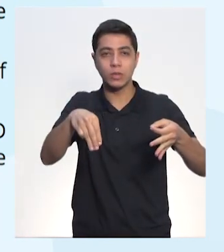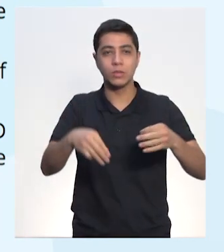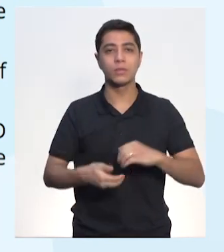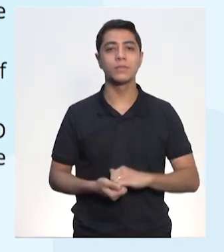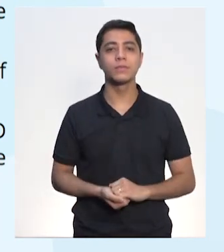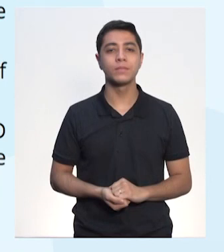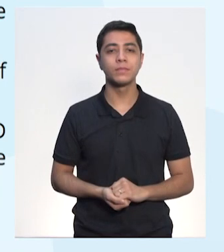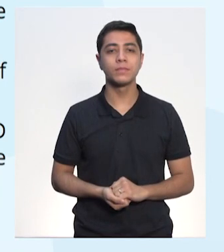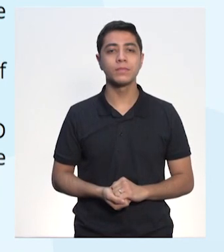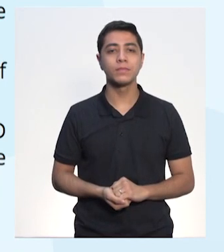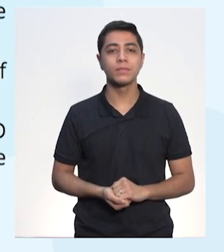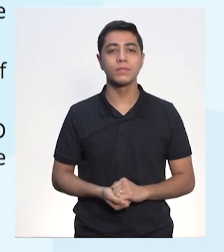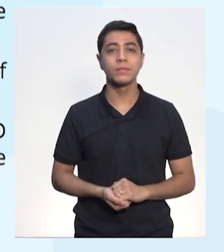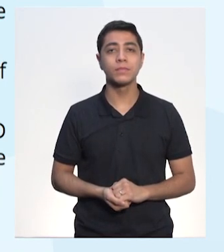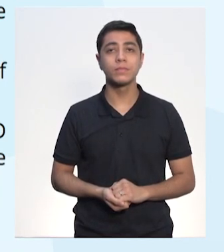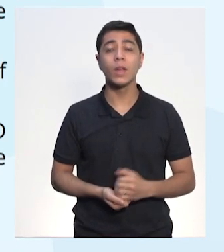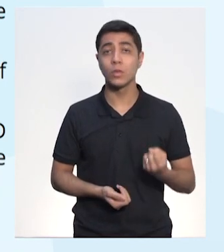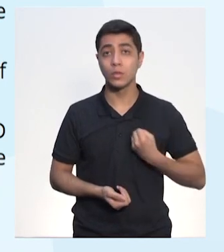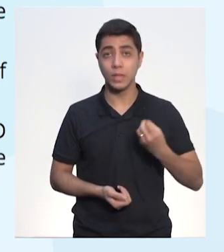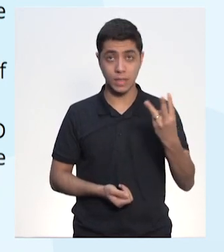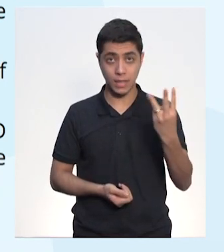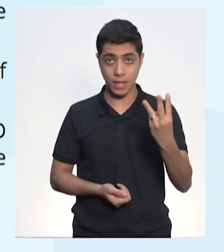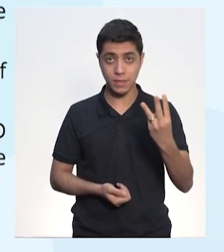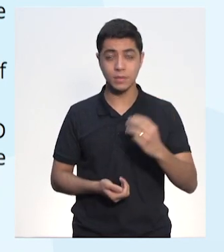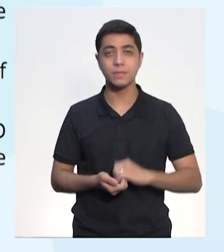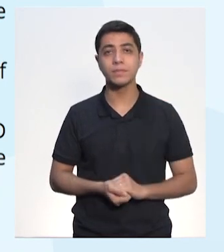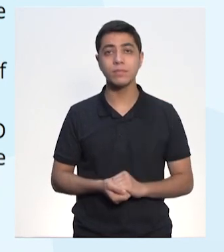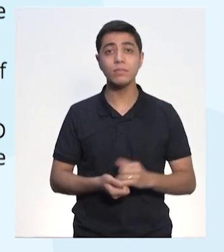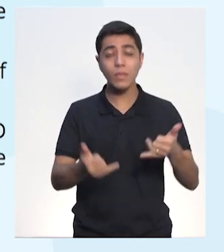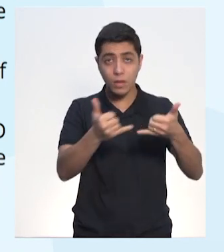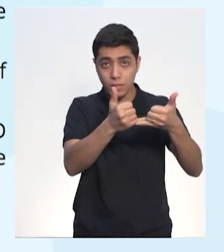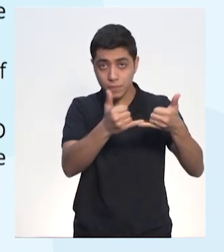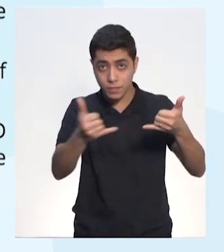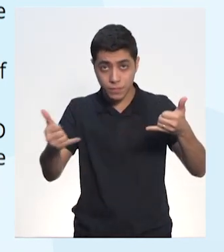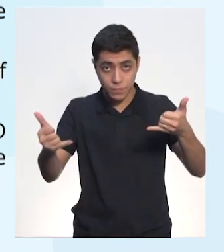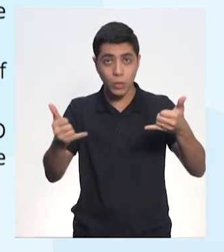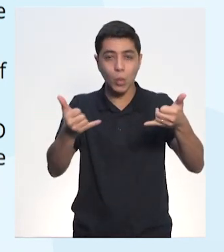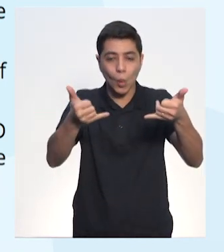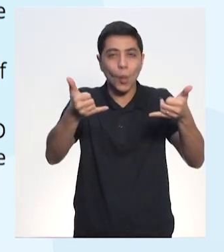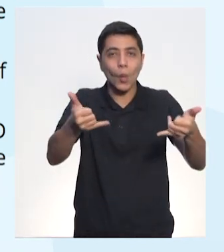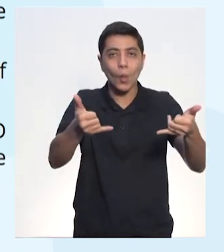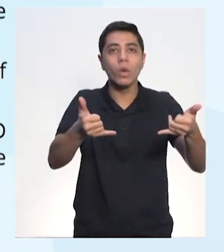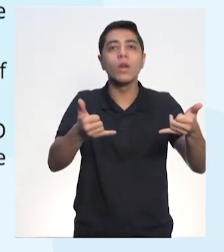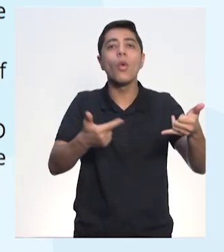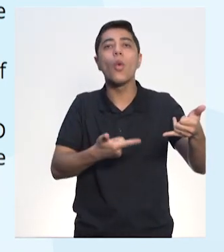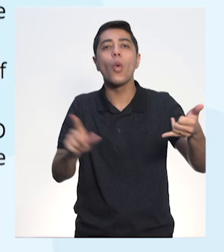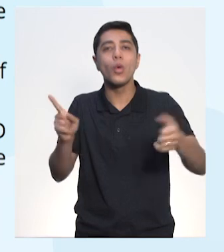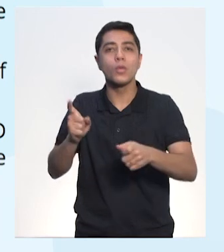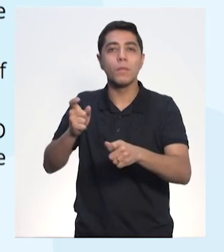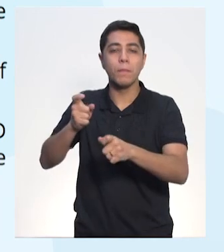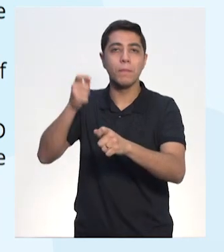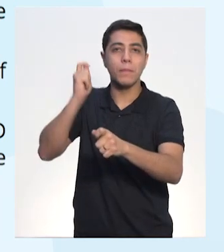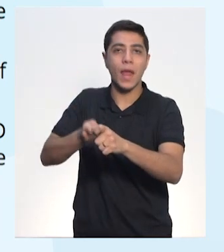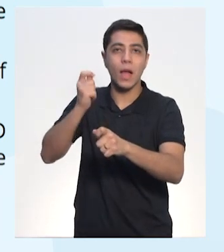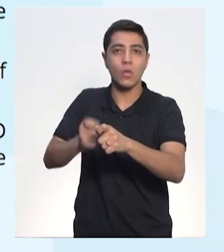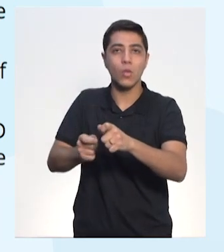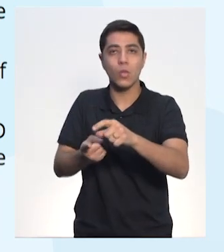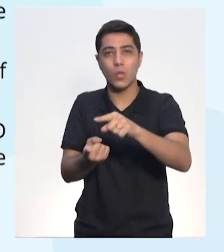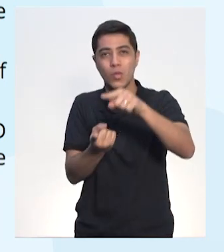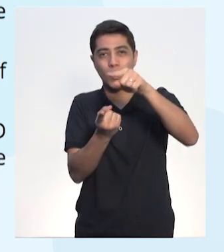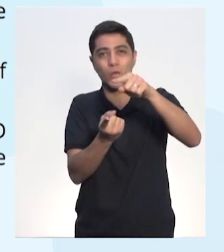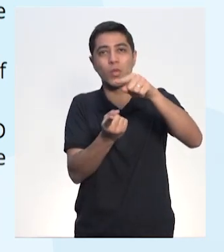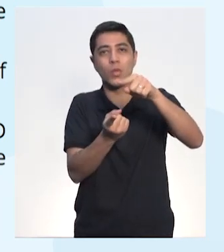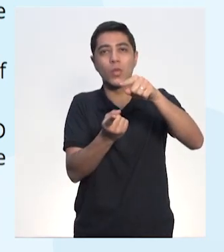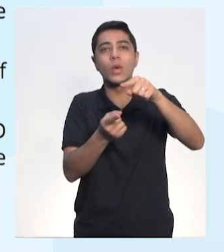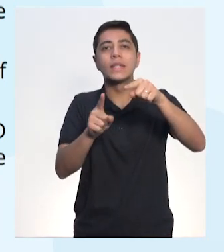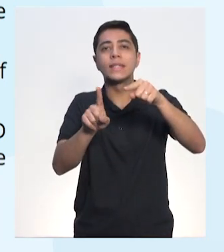nail. Use o fio descoberto para embrulhar o prego de zinco And the copper coin. e a moeda de